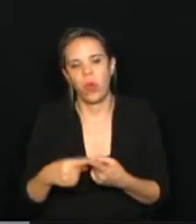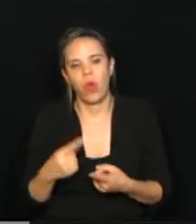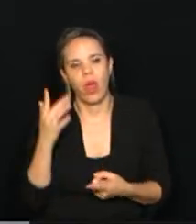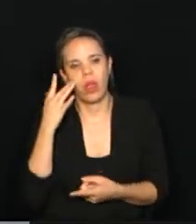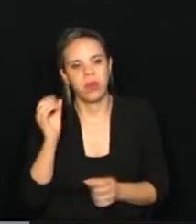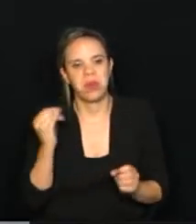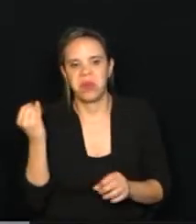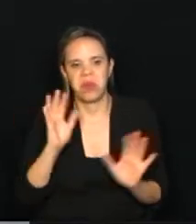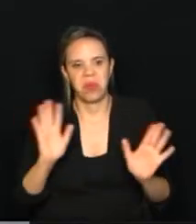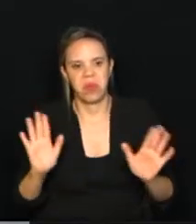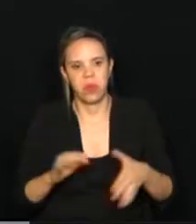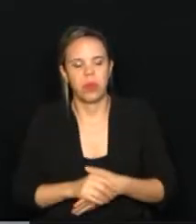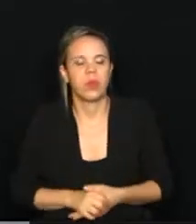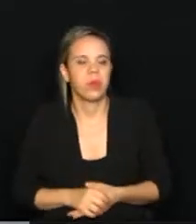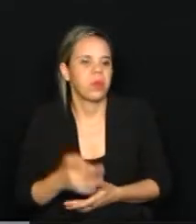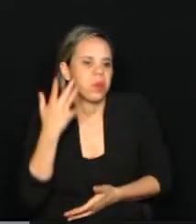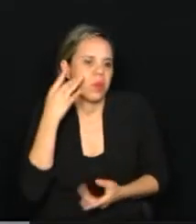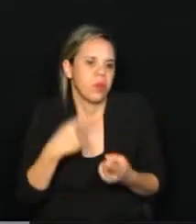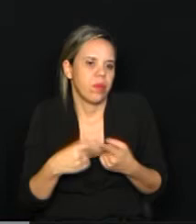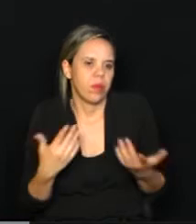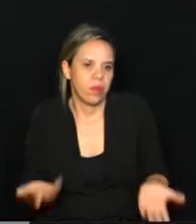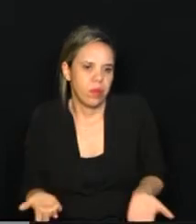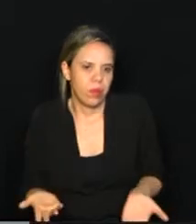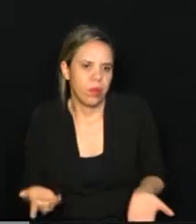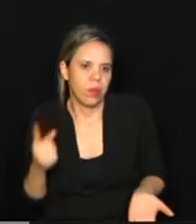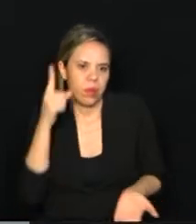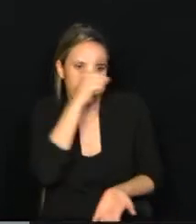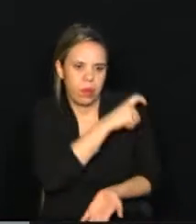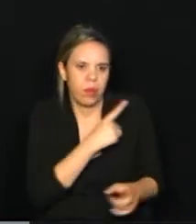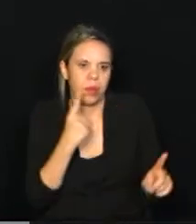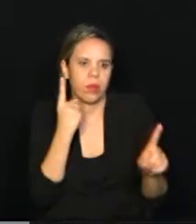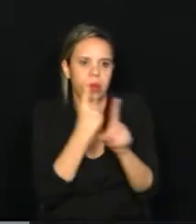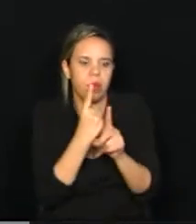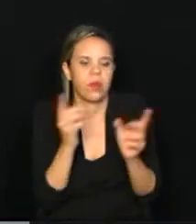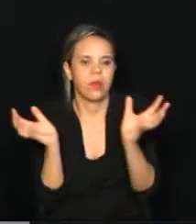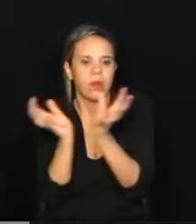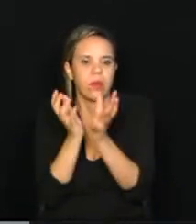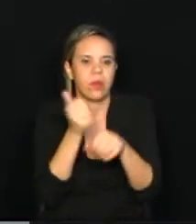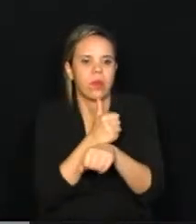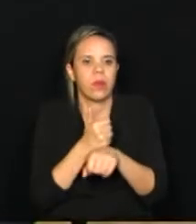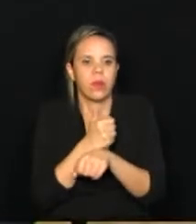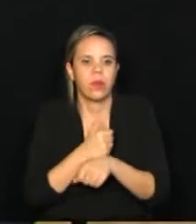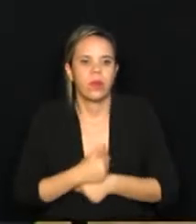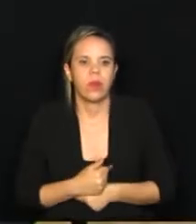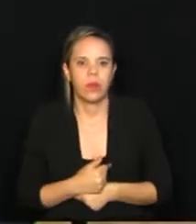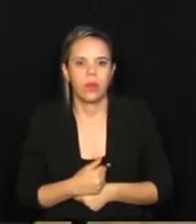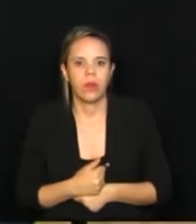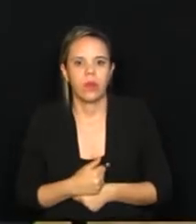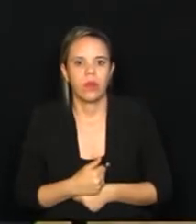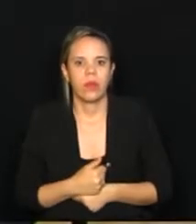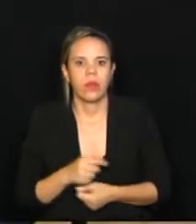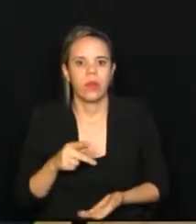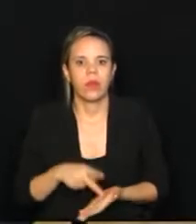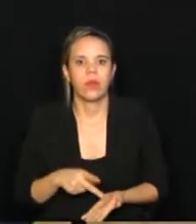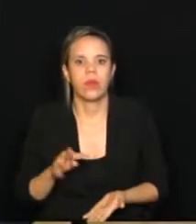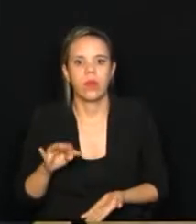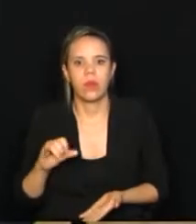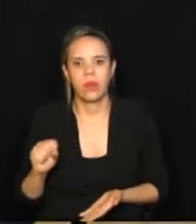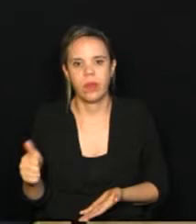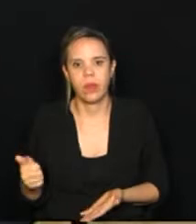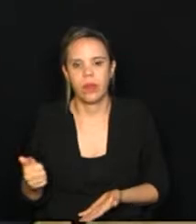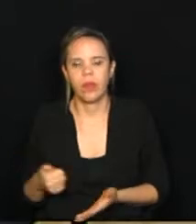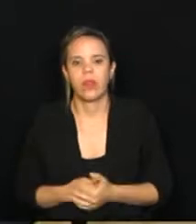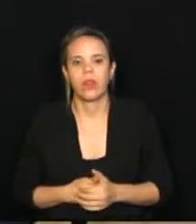tão importante, eu não sei porque é tão difícil encontrar isso em equipes. Ô, Tássia, estamos